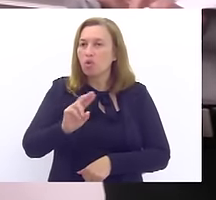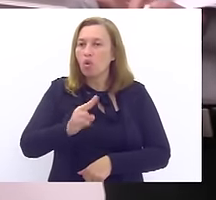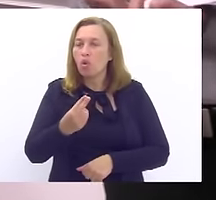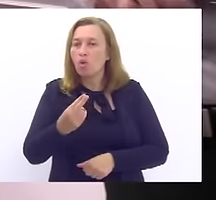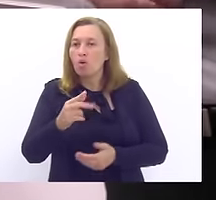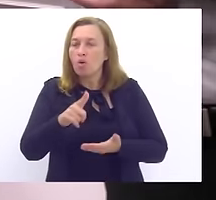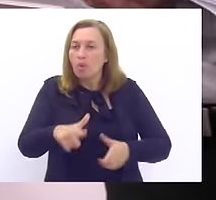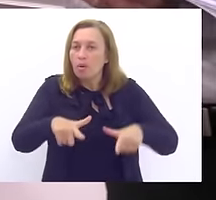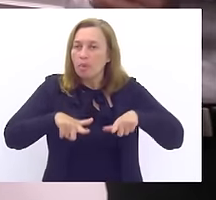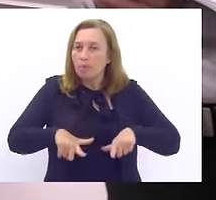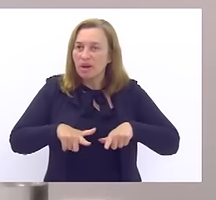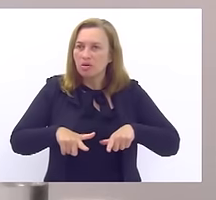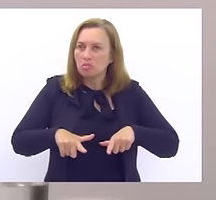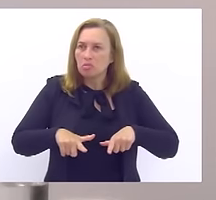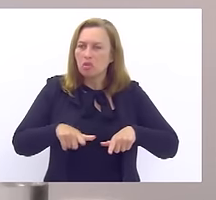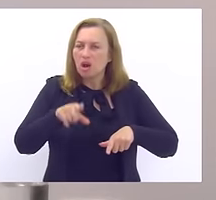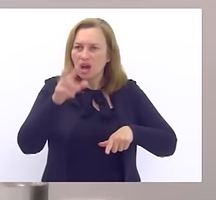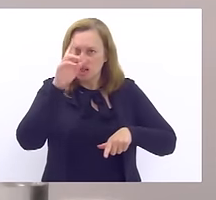vezes